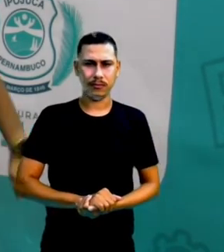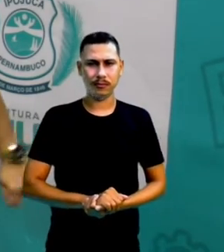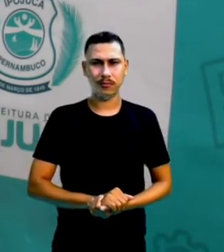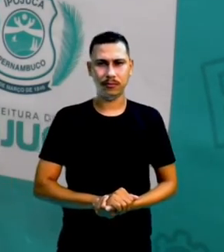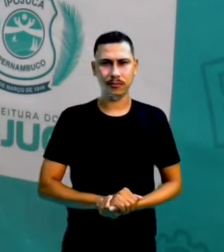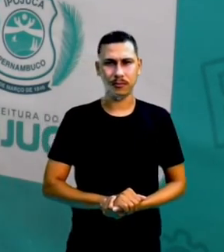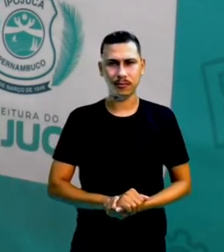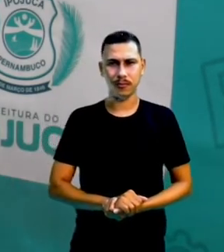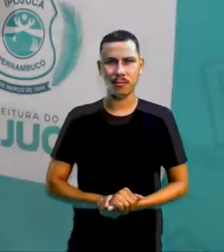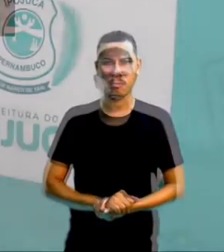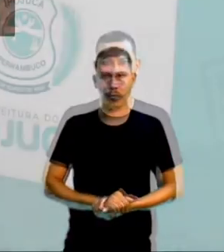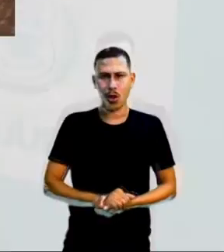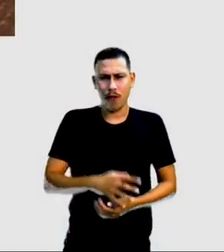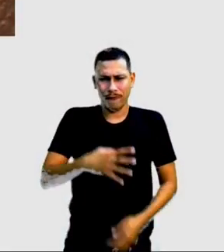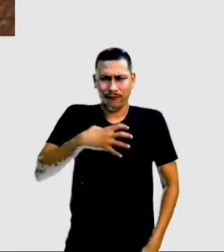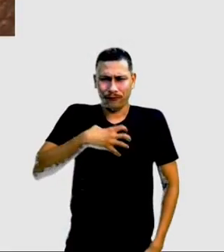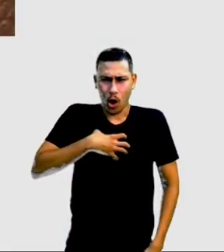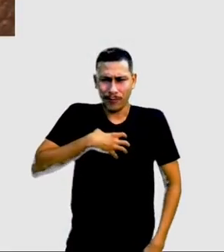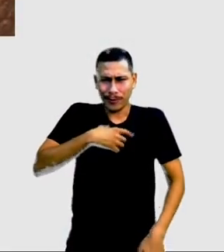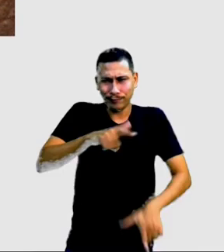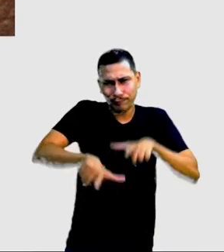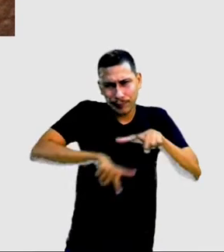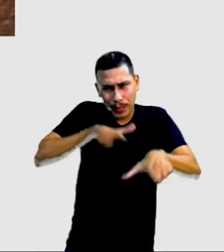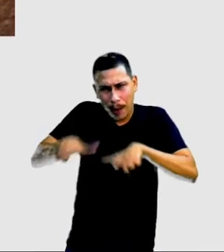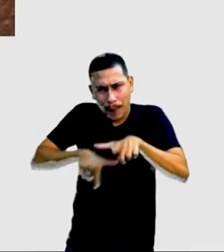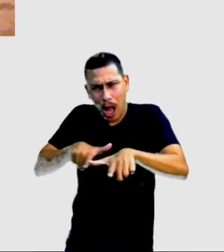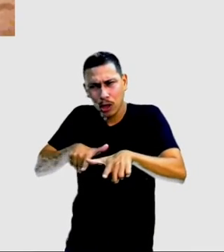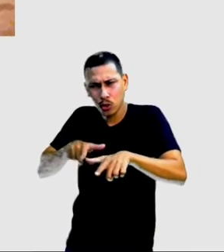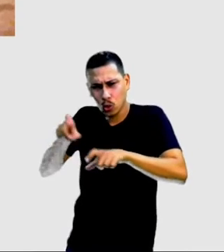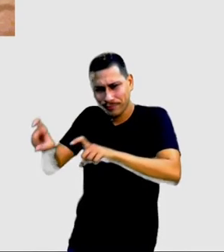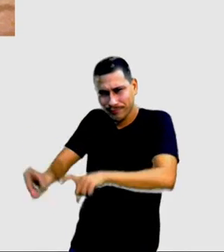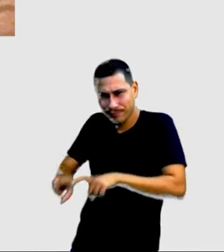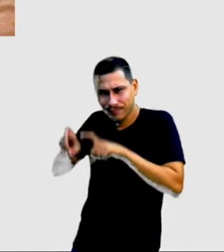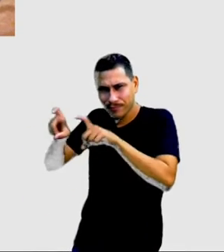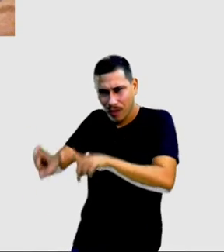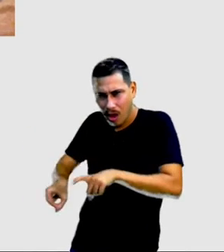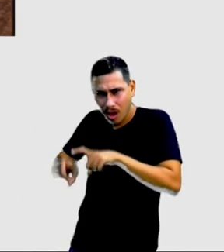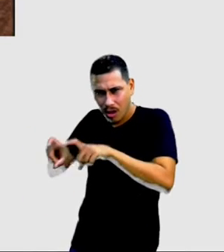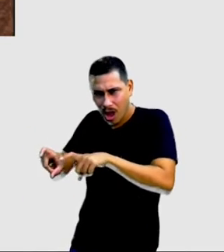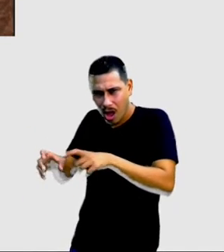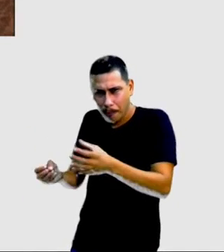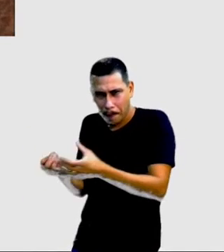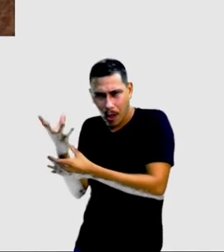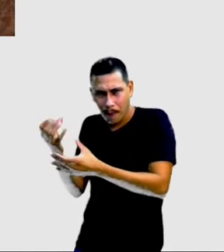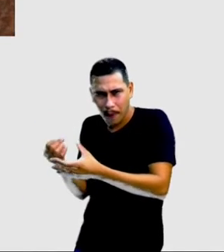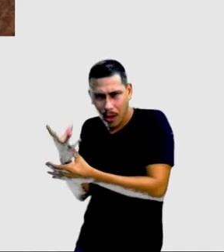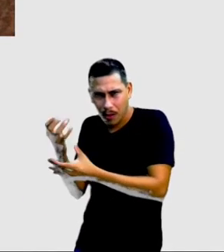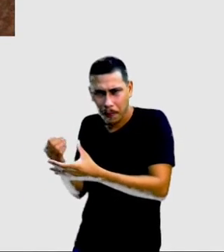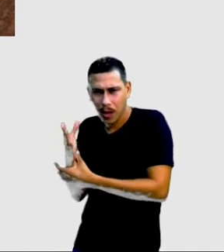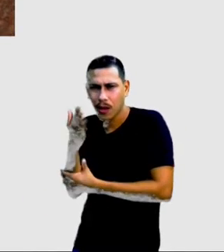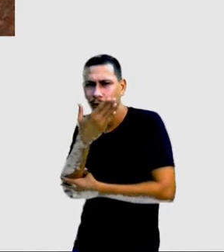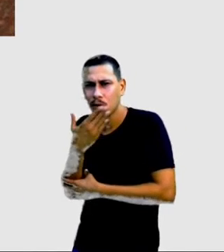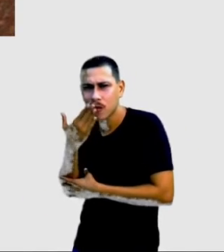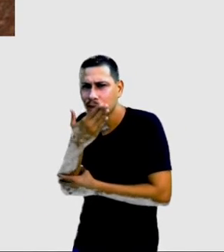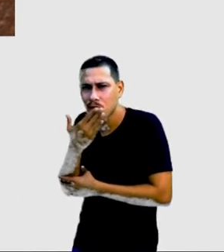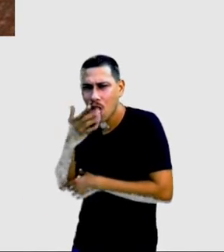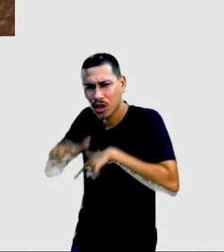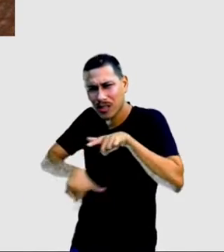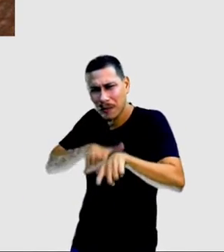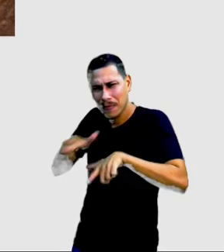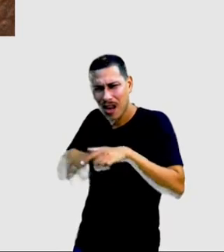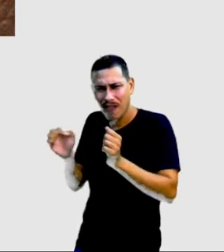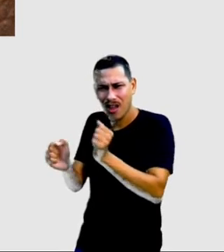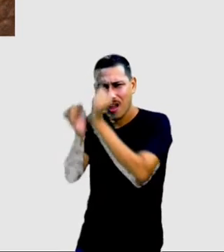E suas condições de trabalho. Nas fazendas açucareiras, os escravos trabalhavam de sol a sol, recebendo